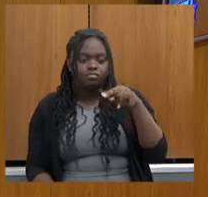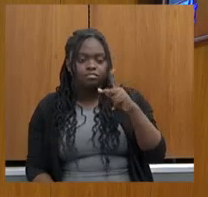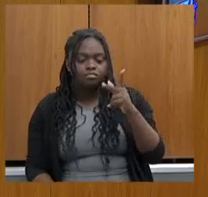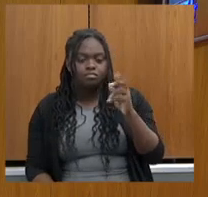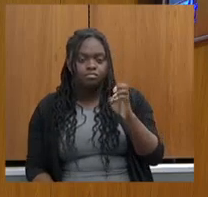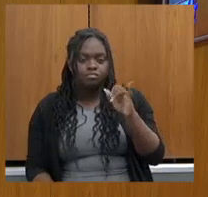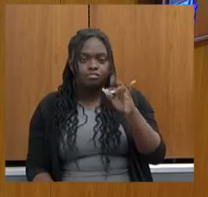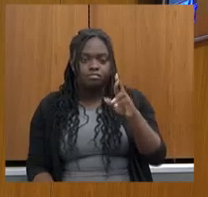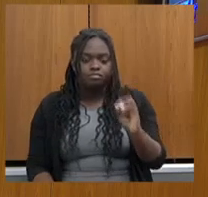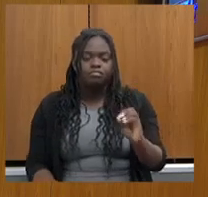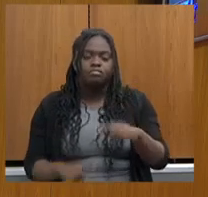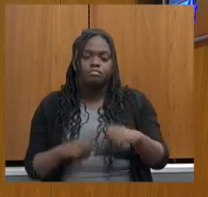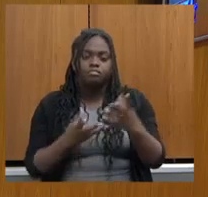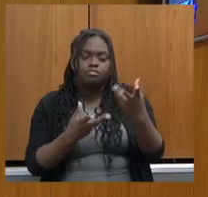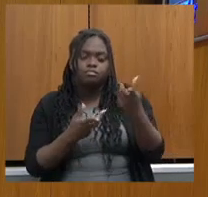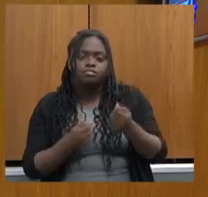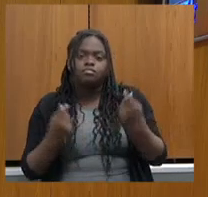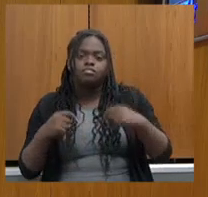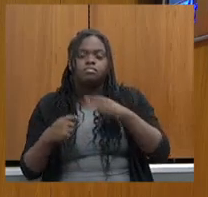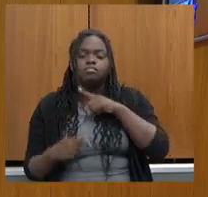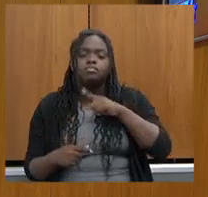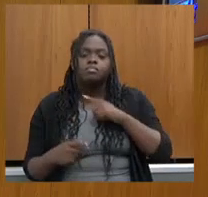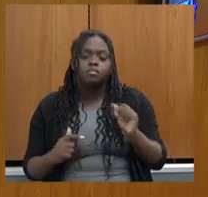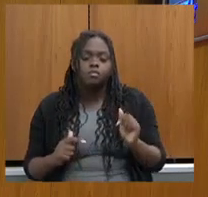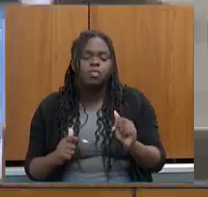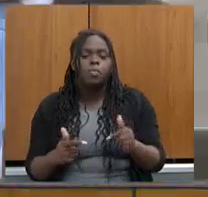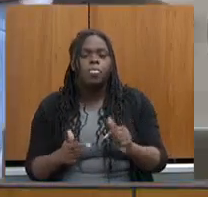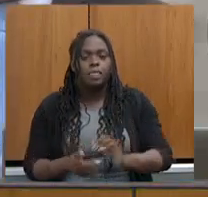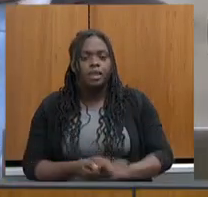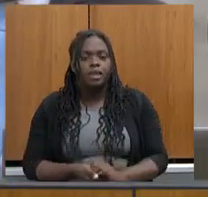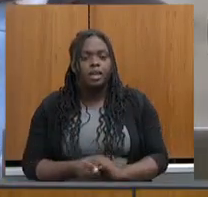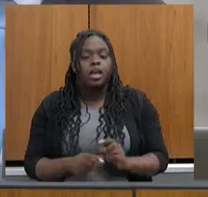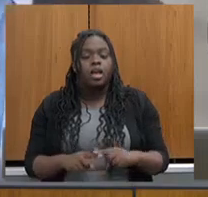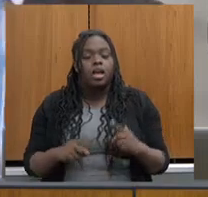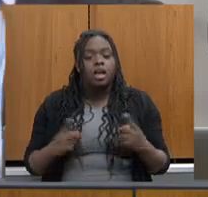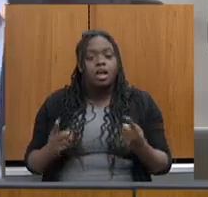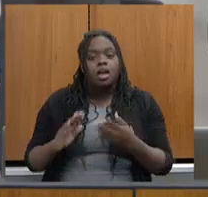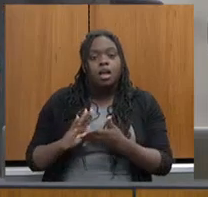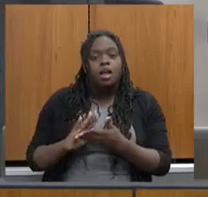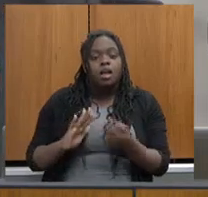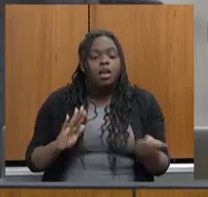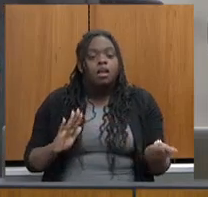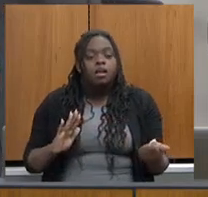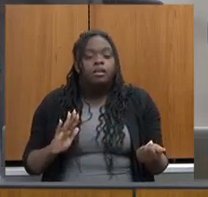você tem que ter mas destinamos o recurso da UERJ